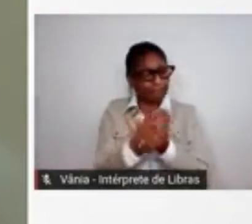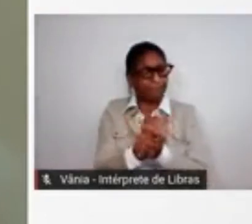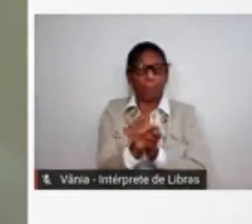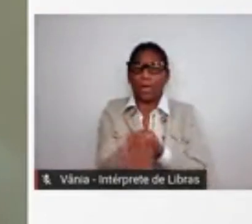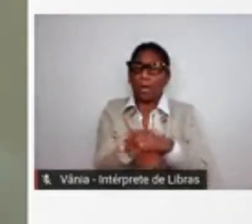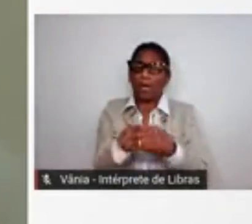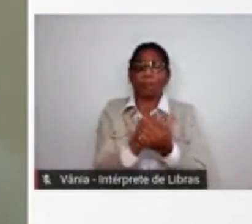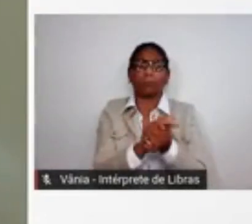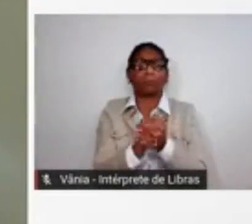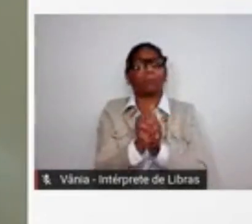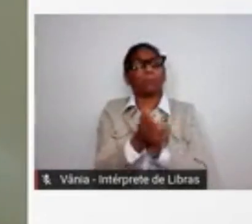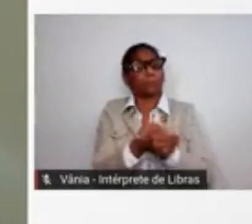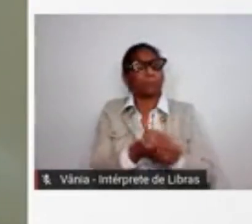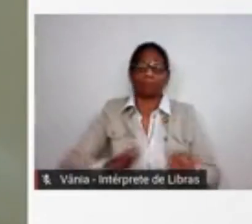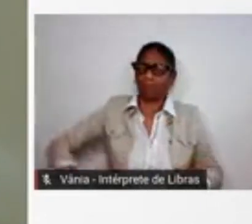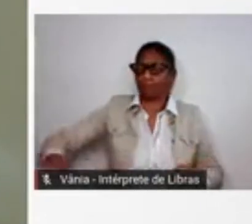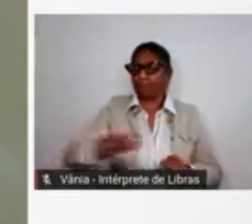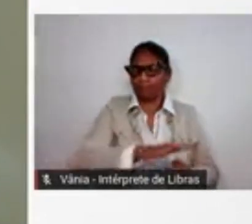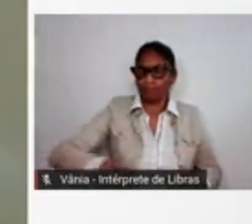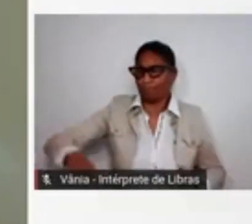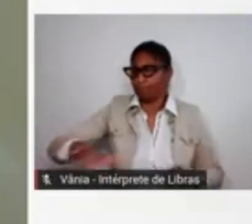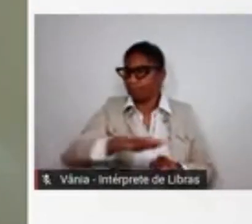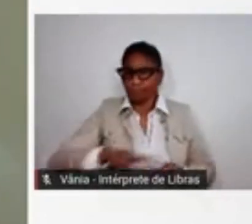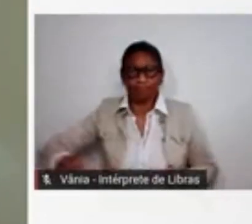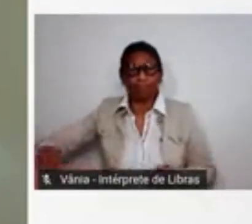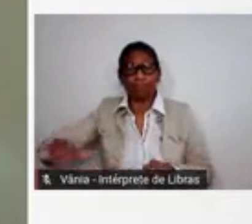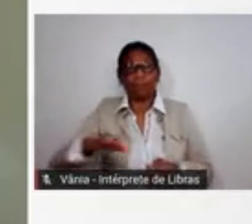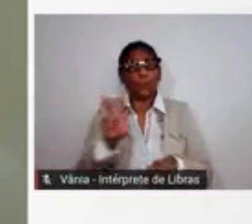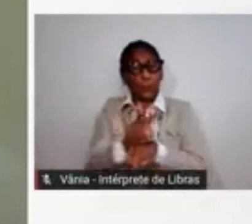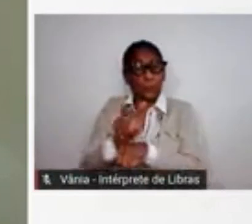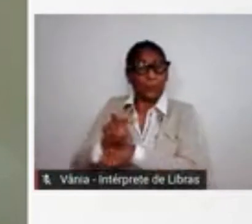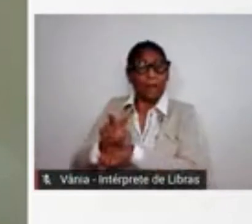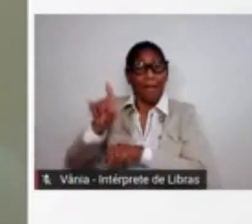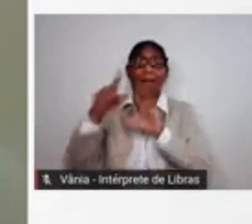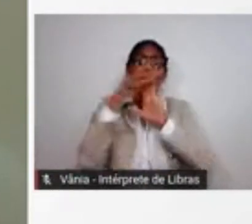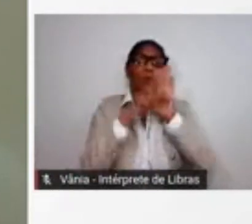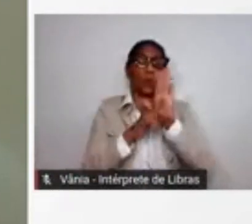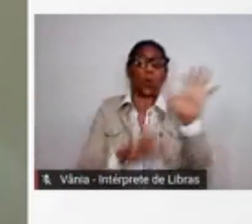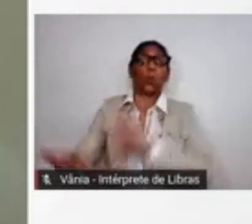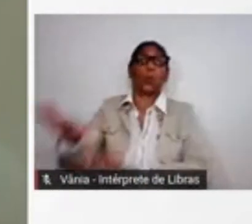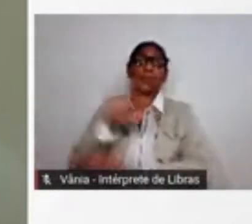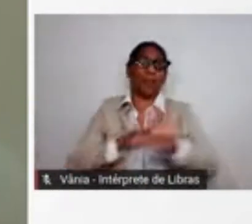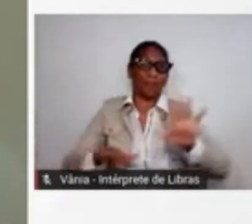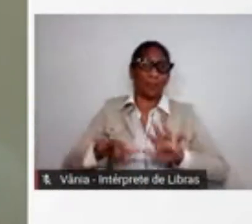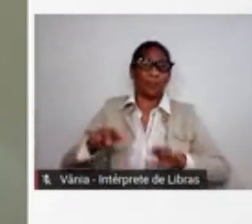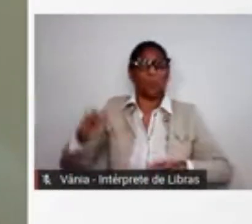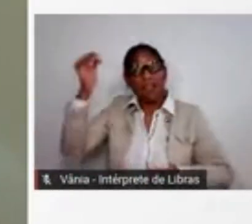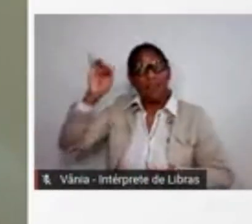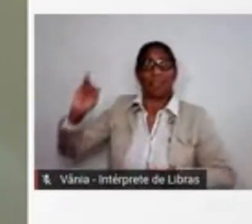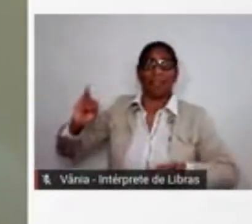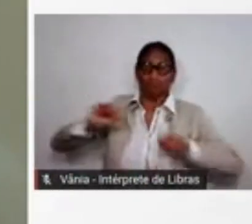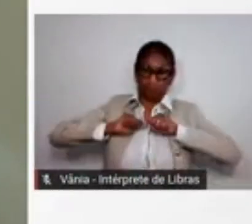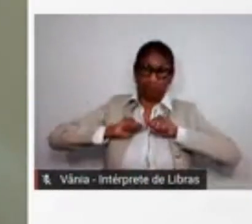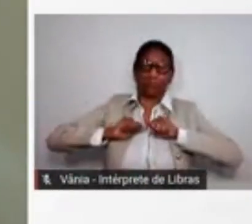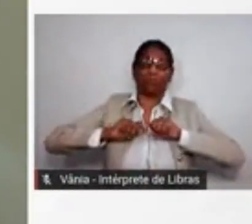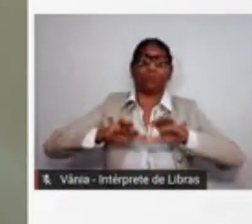mãos, devem higienizar todas as superfícies, enfim, são protocolos de cuidados, redução do número de pessoas